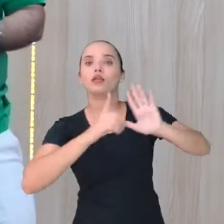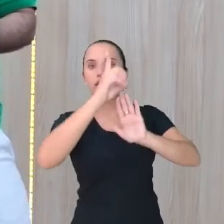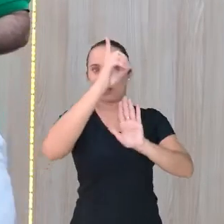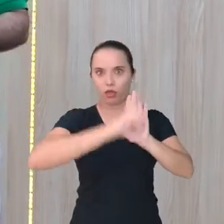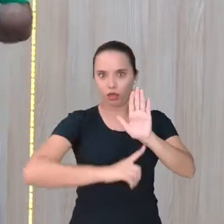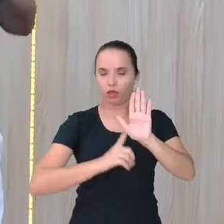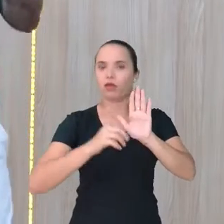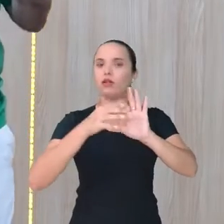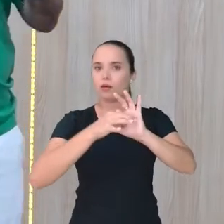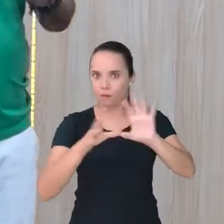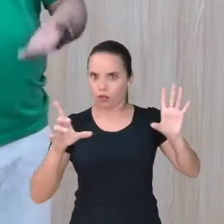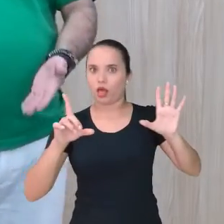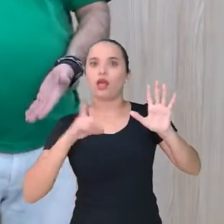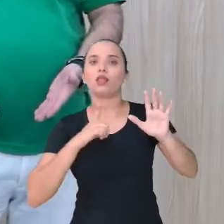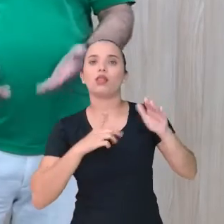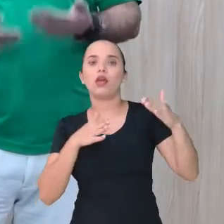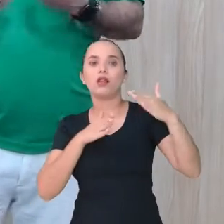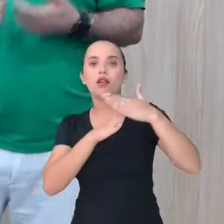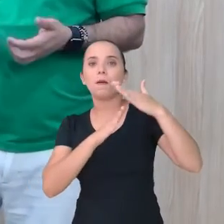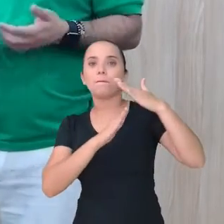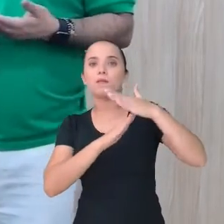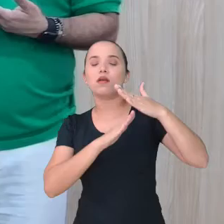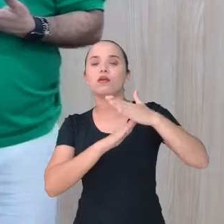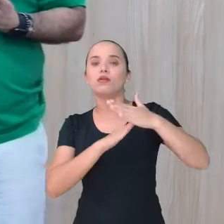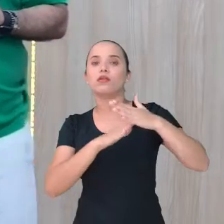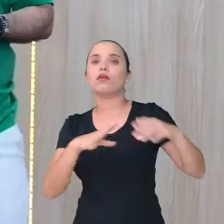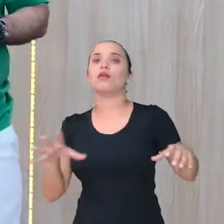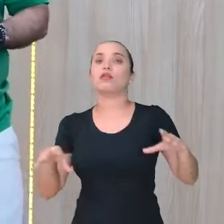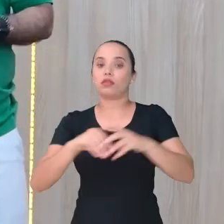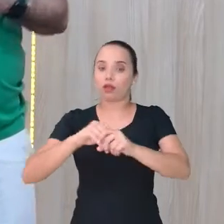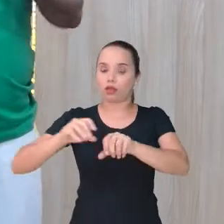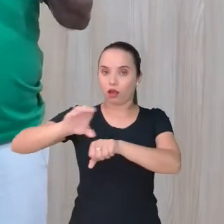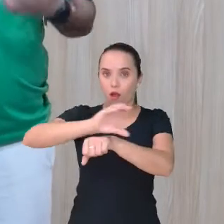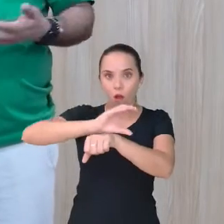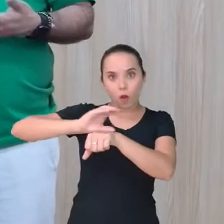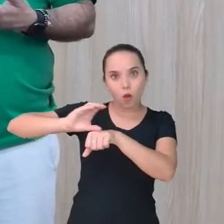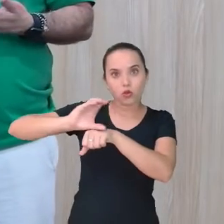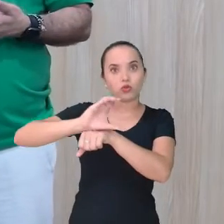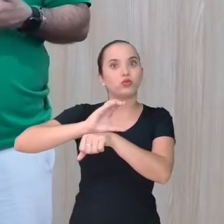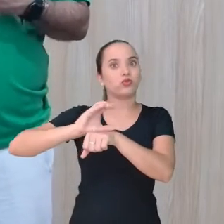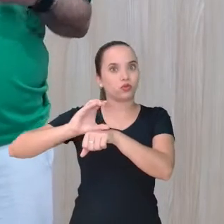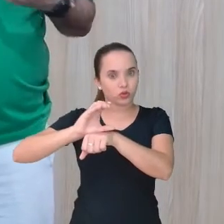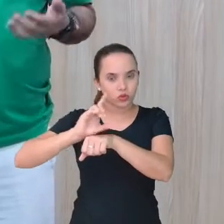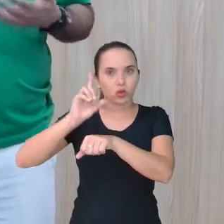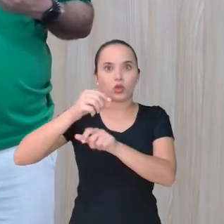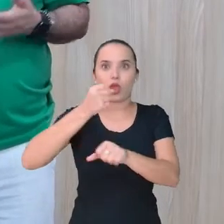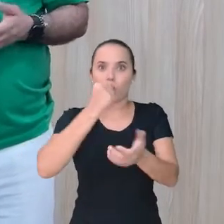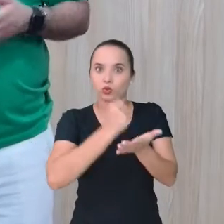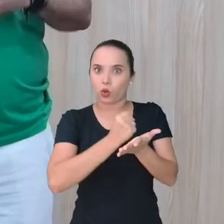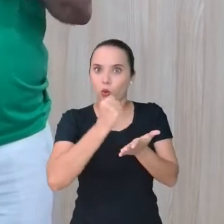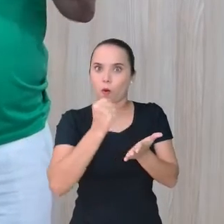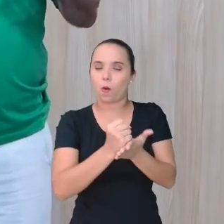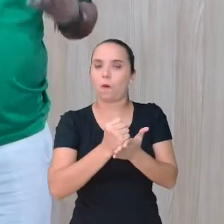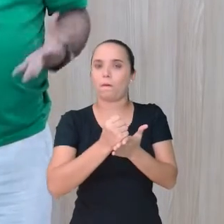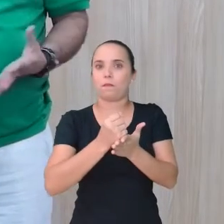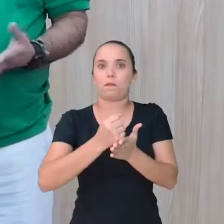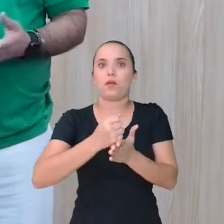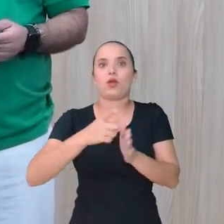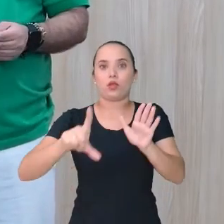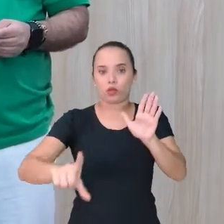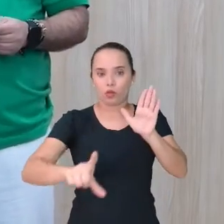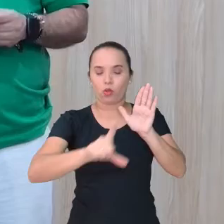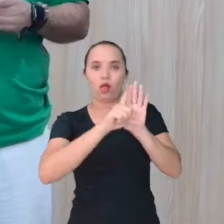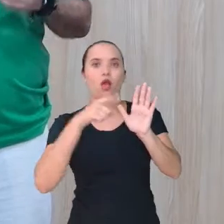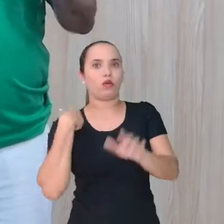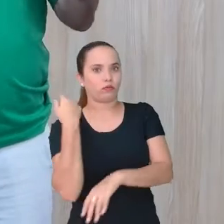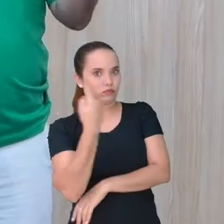normas locais, no caso nosso, pela Constituição Federal, que é o nosso documento legal mais importante,